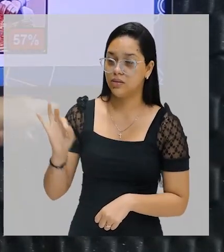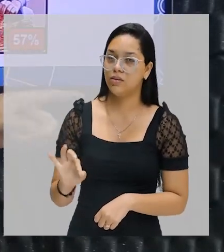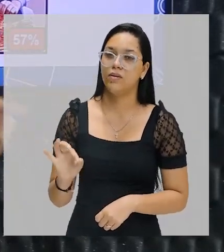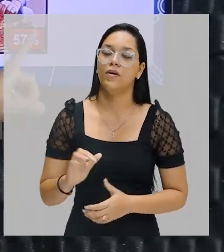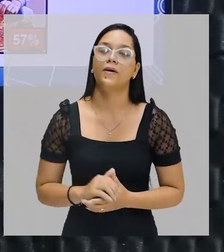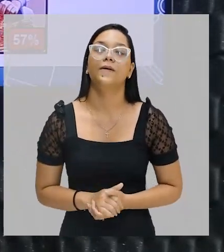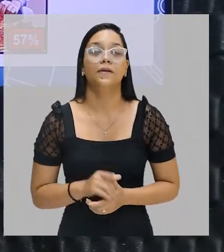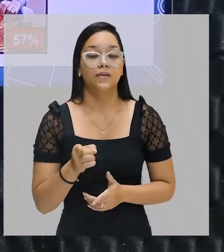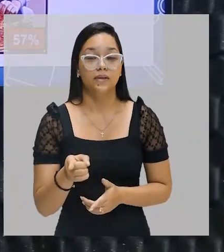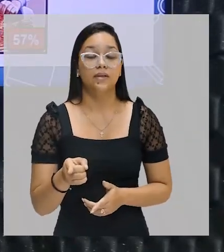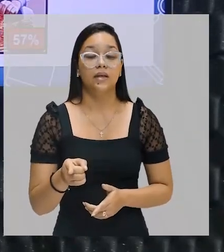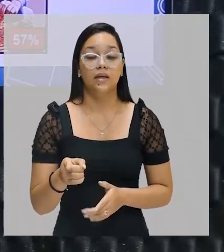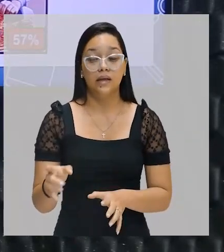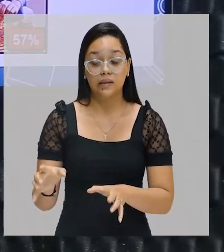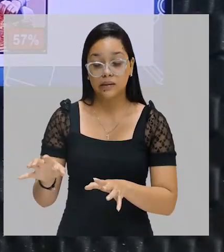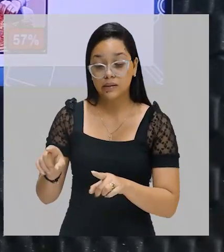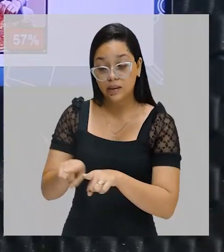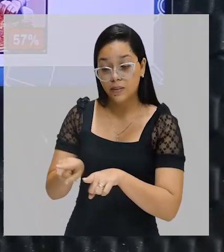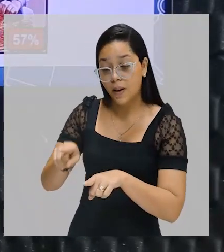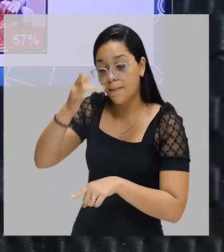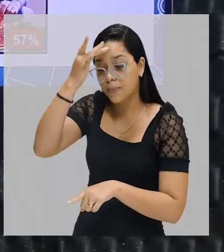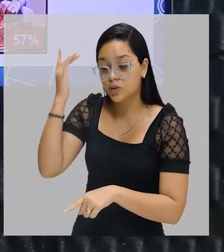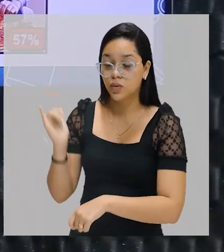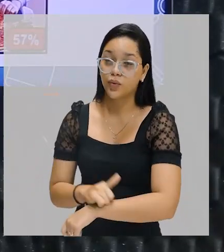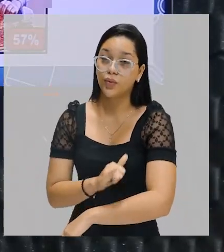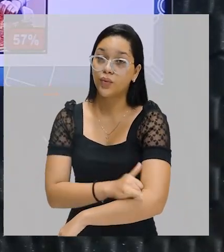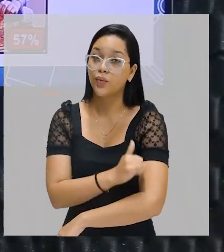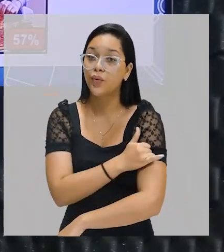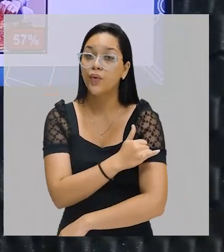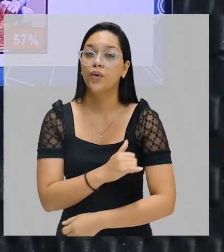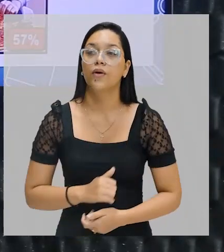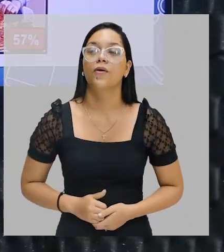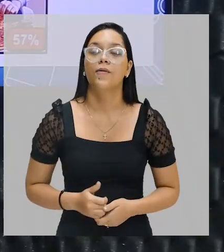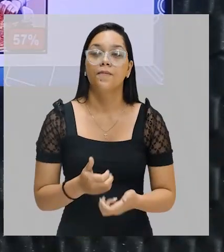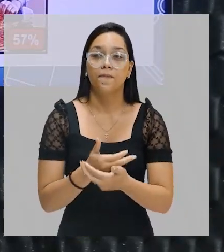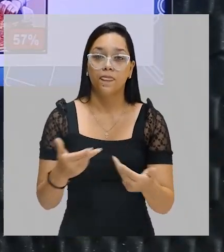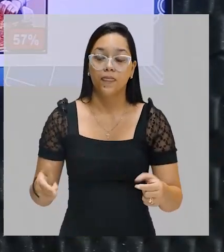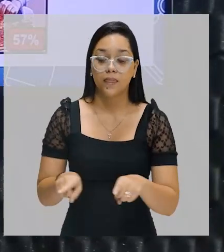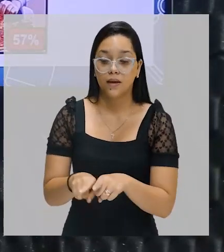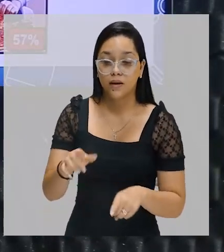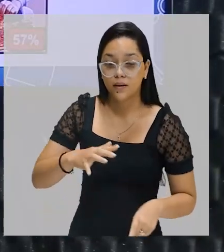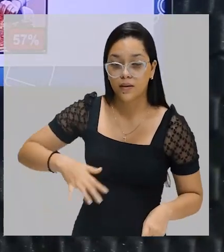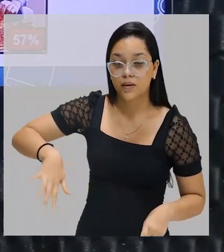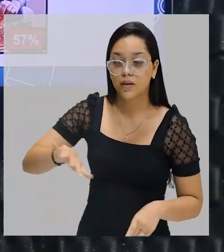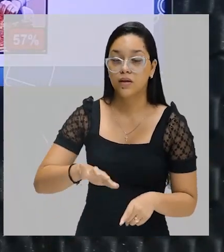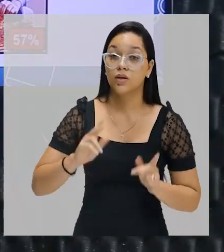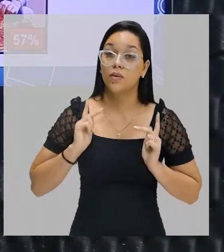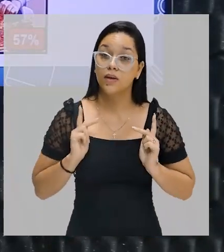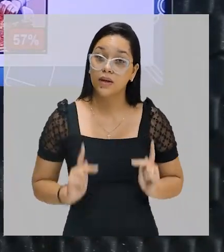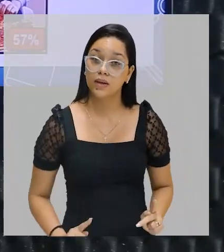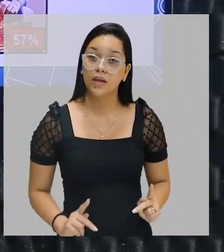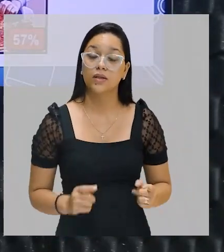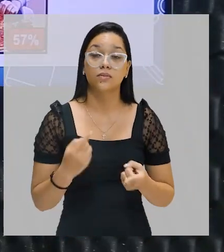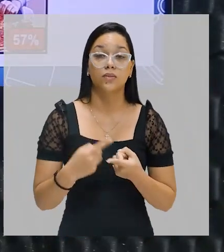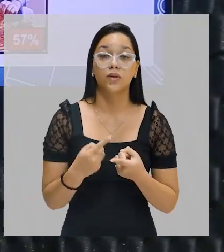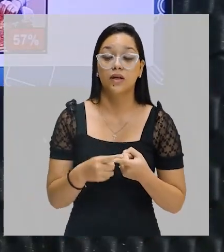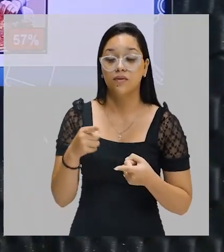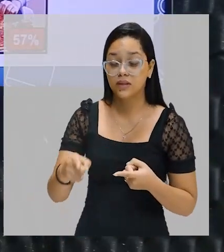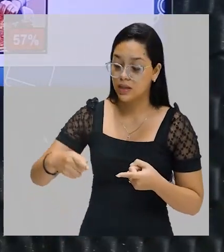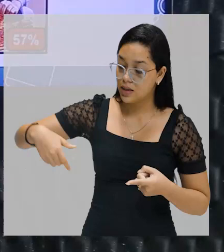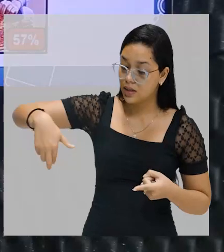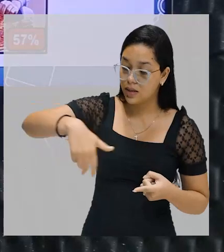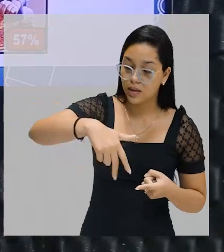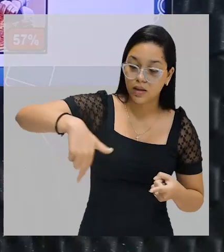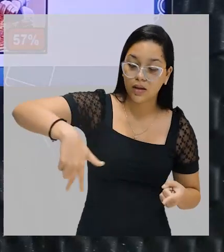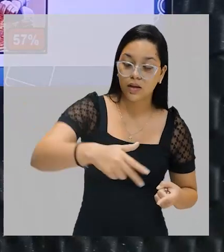57% de chance de se tornar também uma pessoa obesa. São os fatores ambientais e comportamentais, com quem você anda,